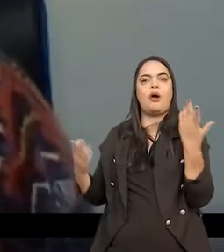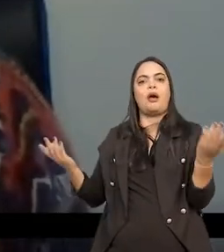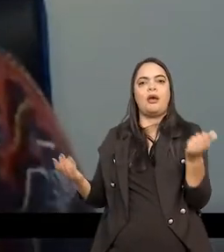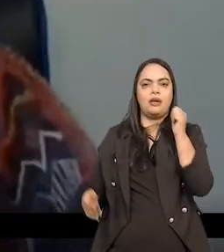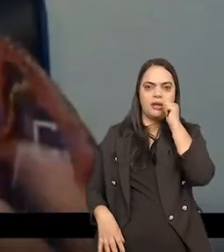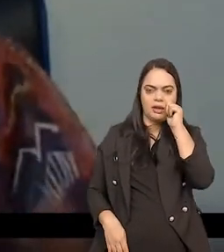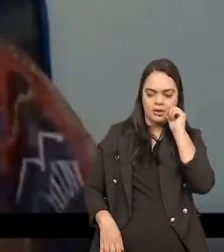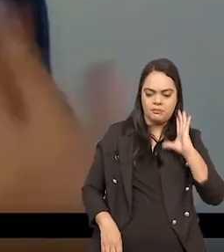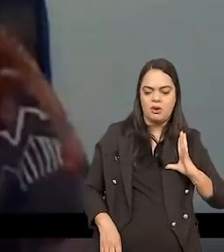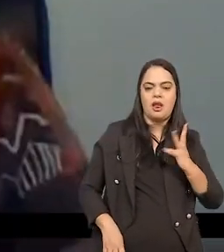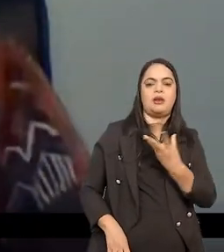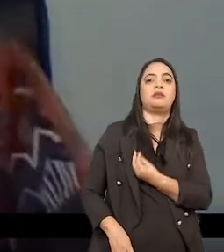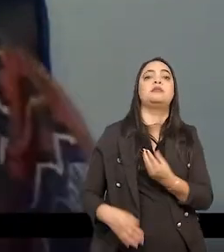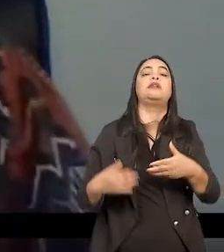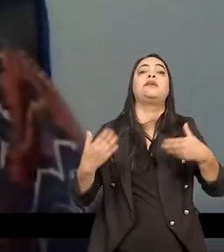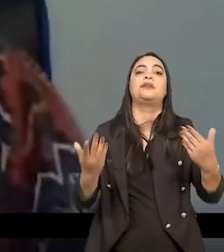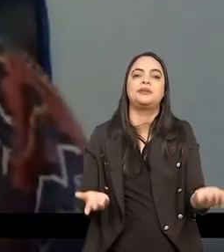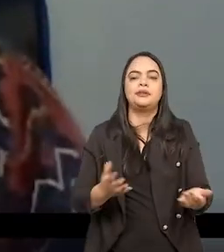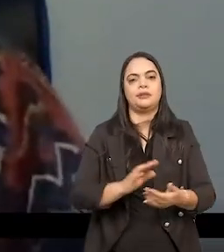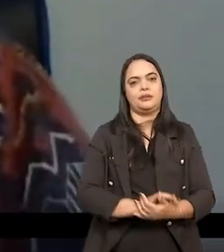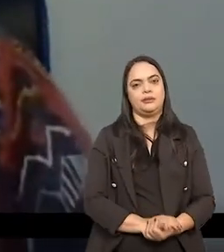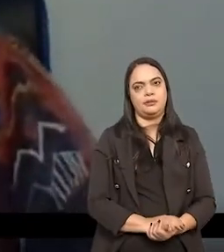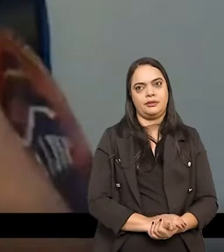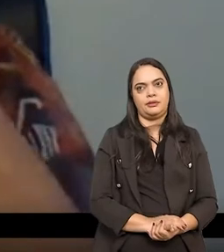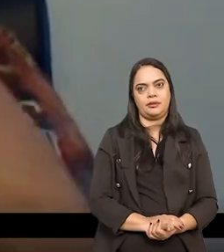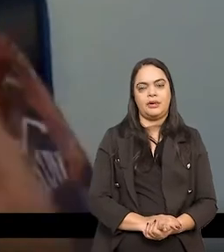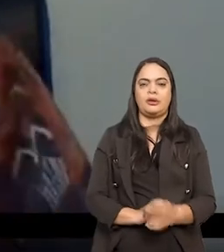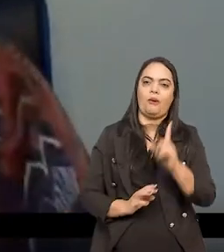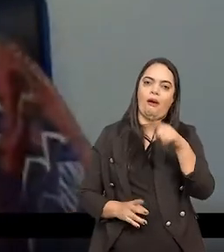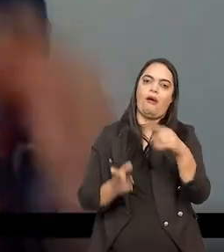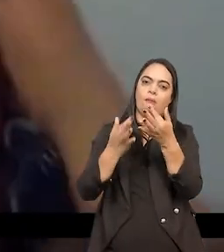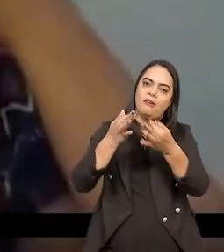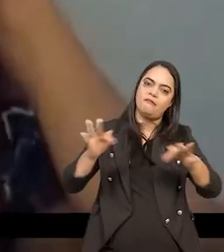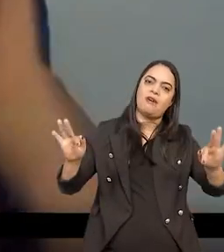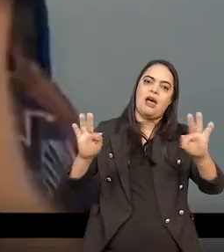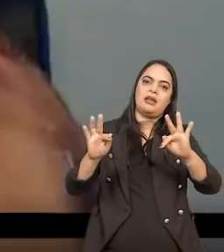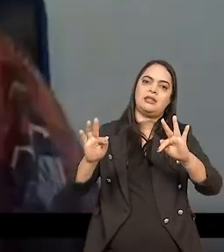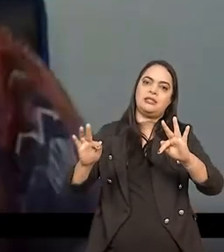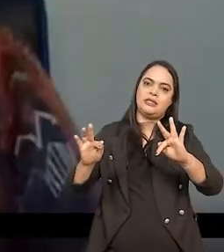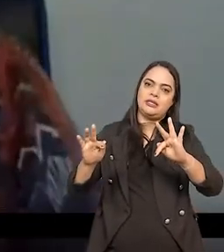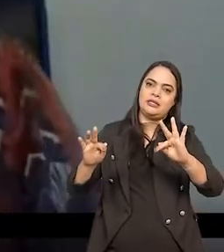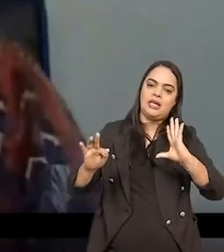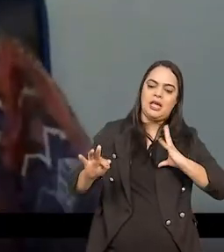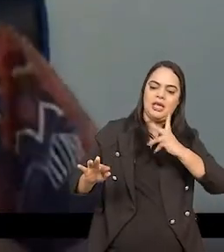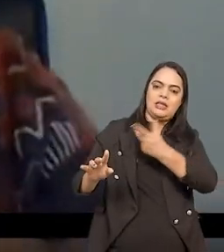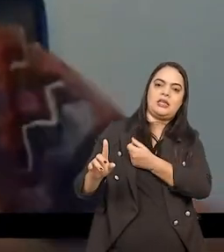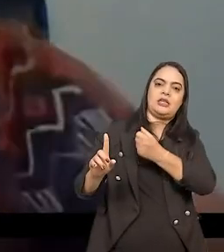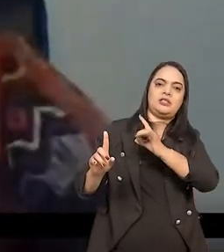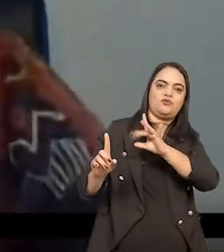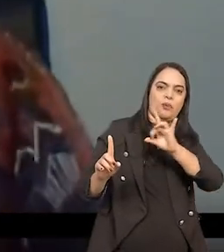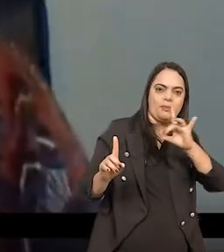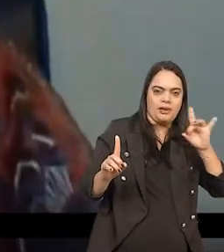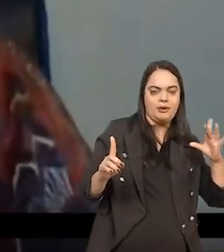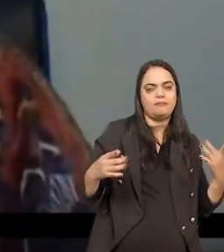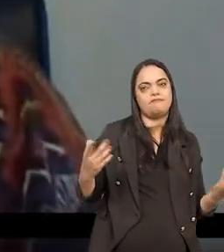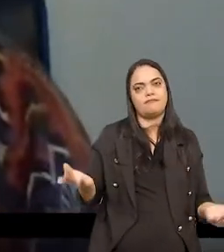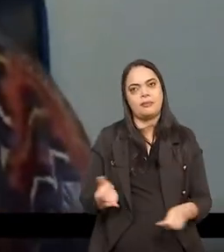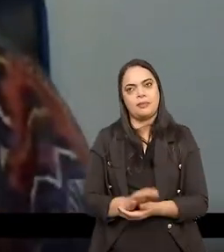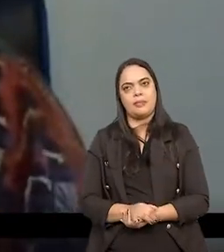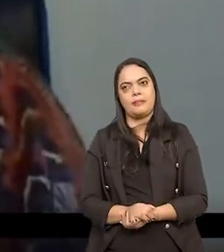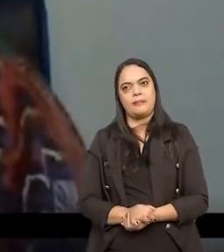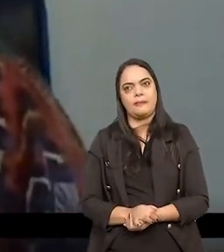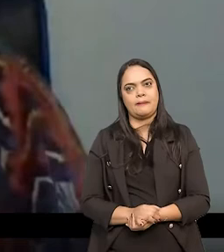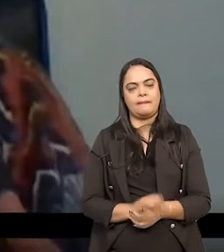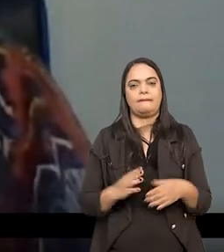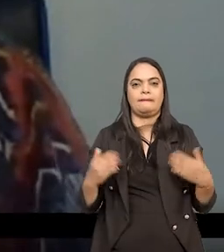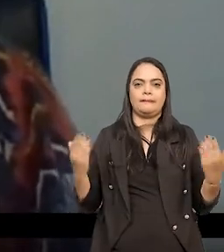né? Então, e aí já, transfóbica. E por aí afora. Então, enfim, seria tá um pouco encadeado, mas no